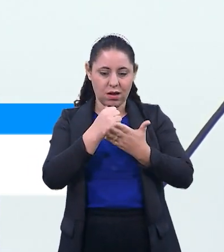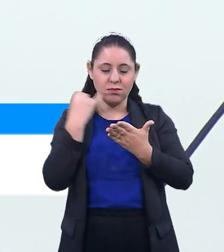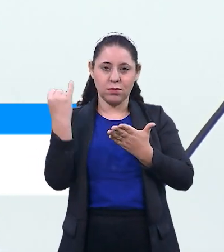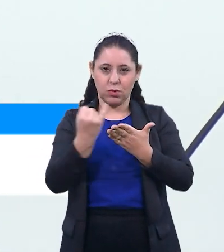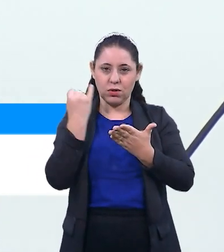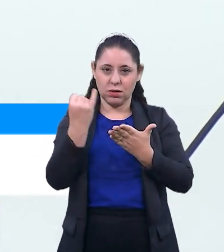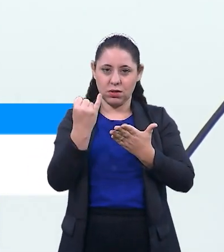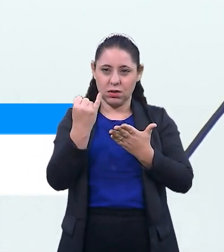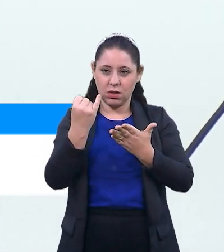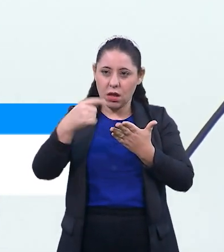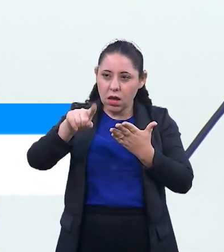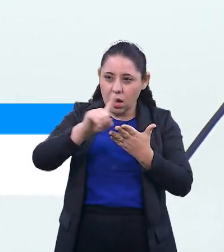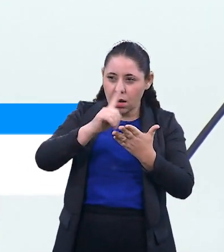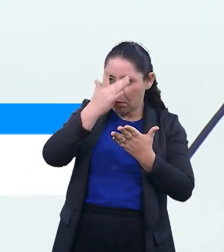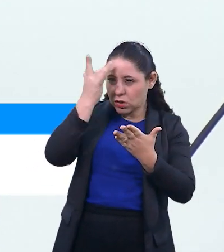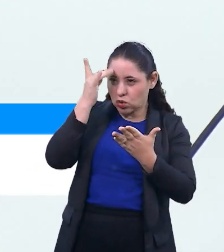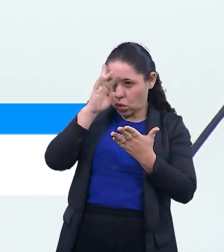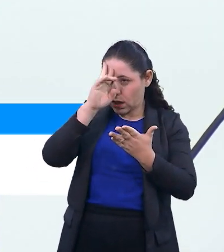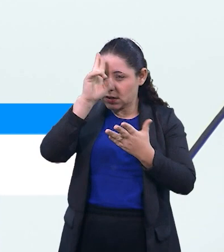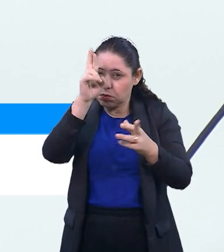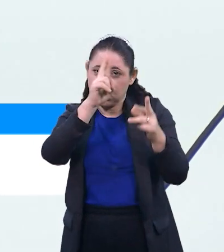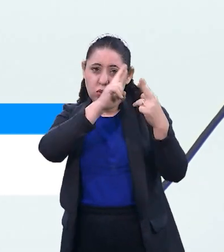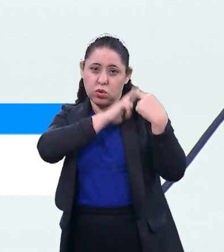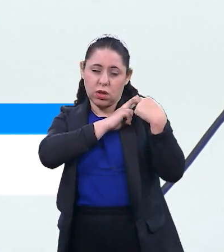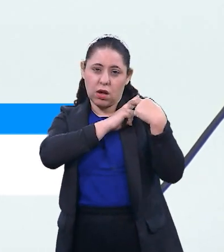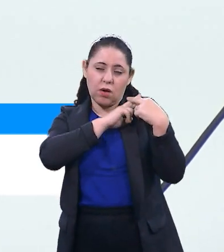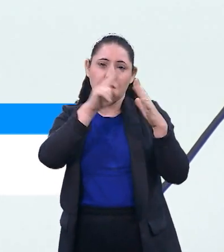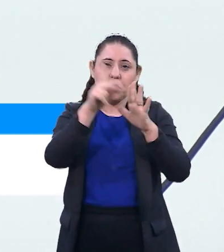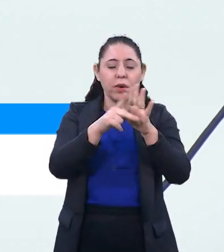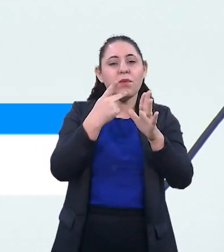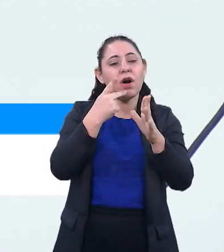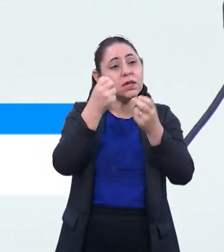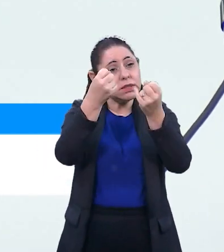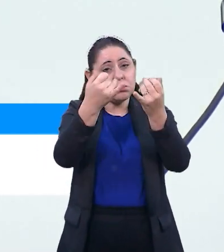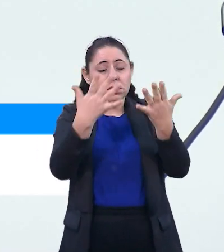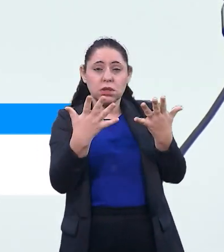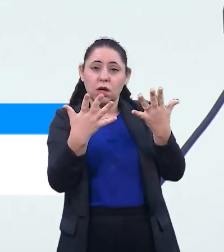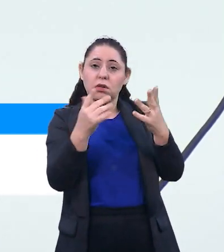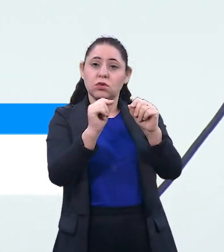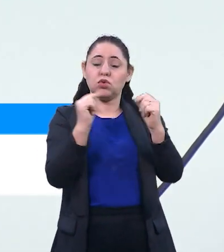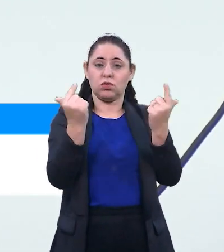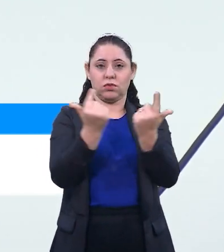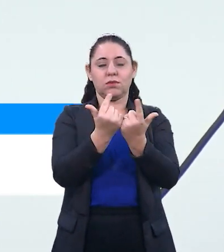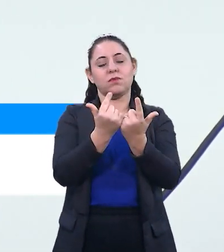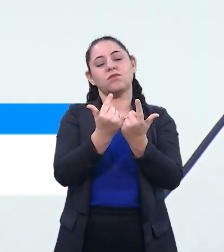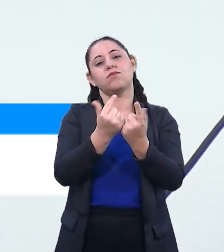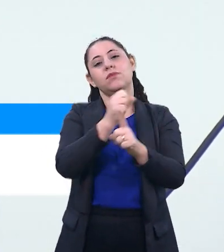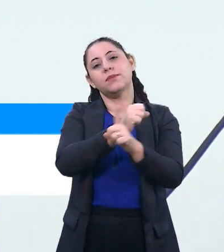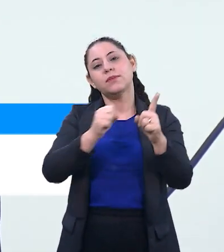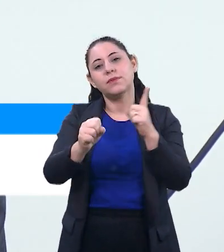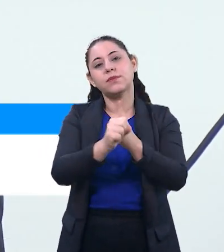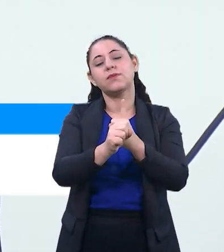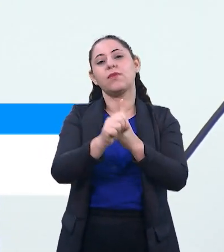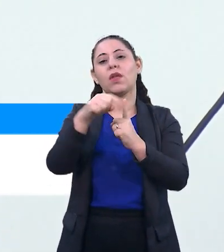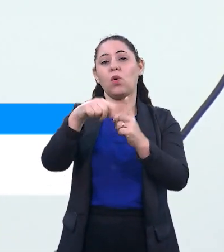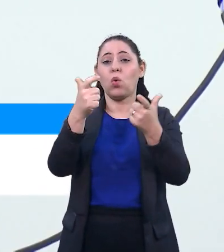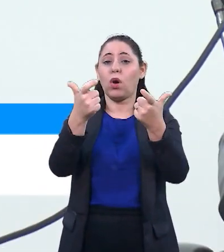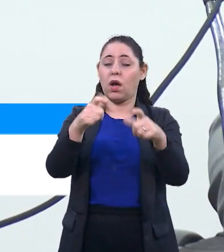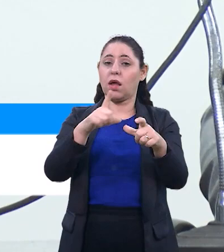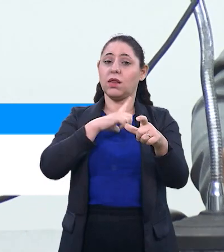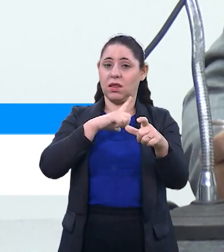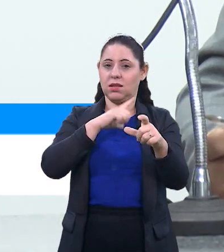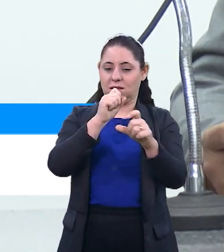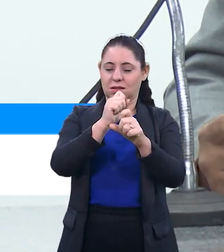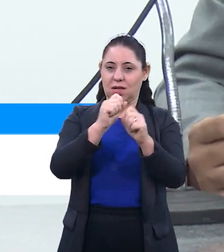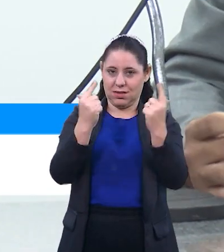quem está pilotando esses grandes projetos do Mato Grosso do Sul para falar para a sociedade. E a Assembleia é o espaço da gente